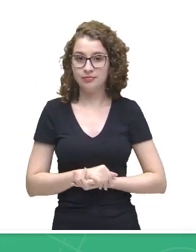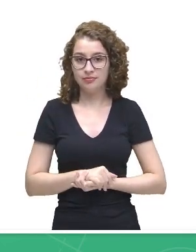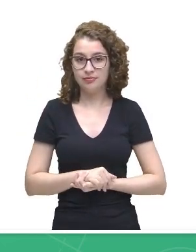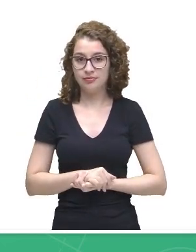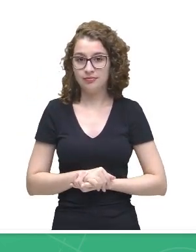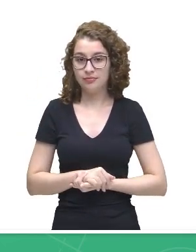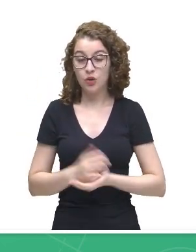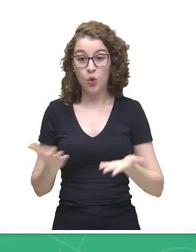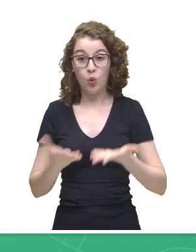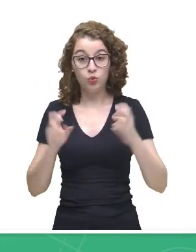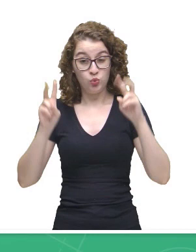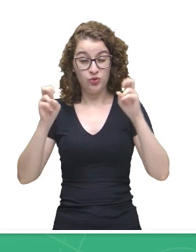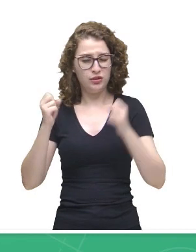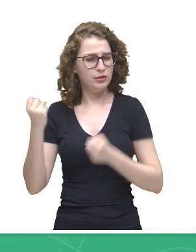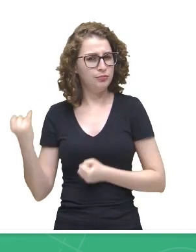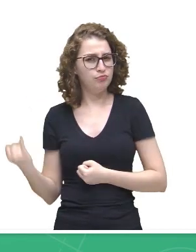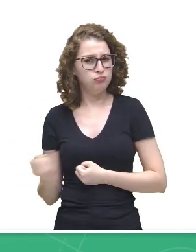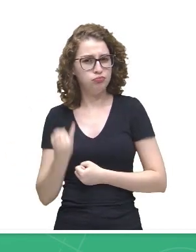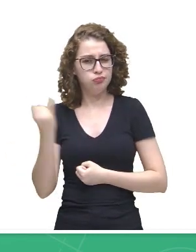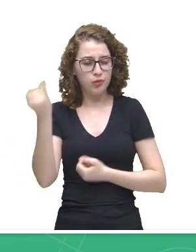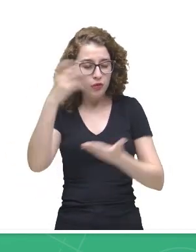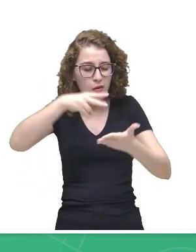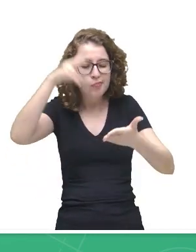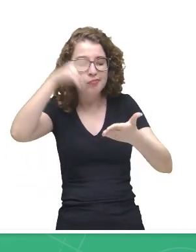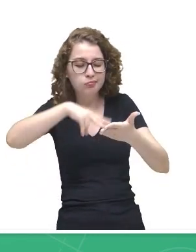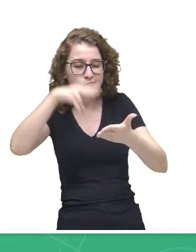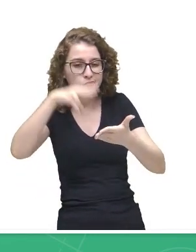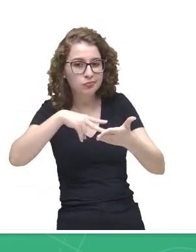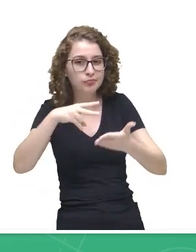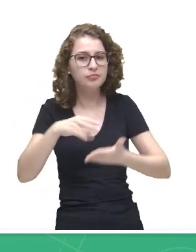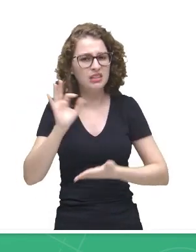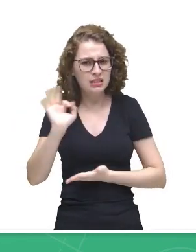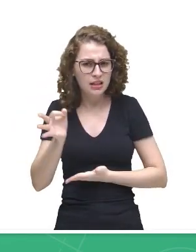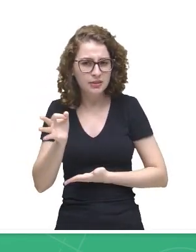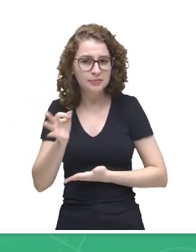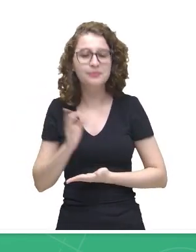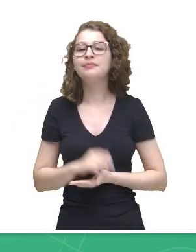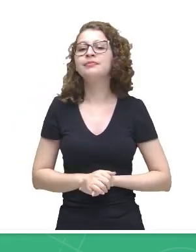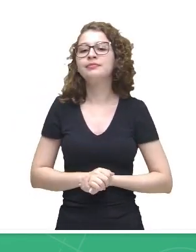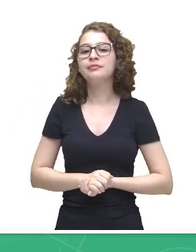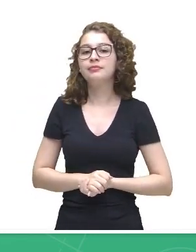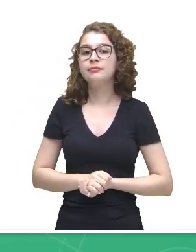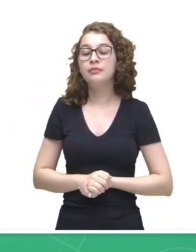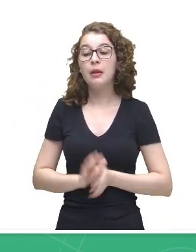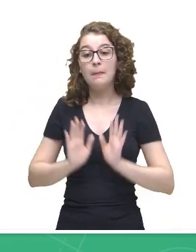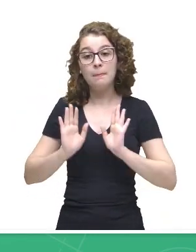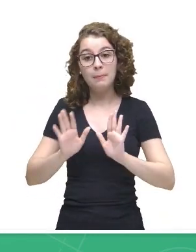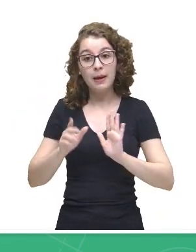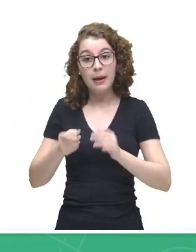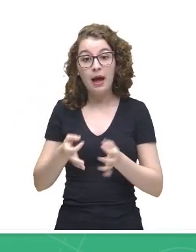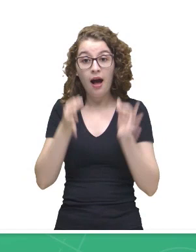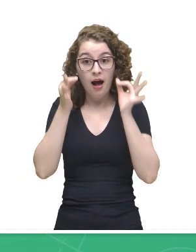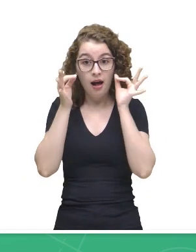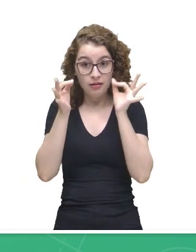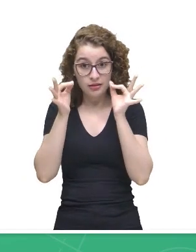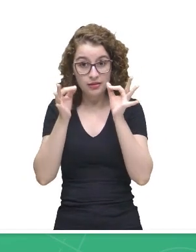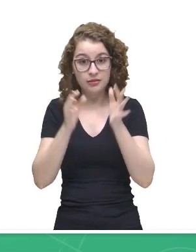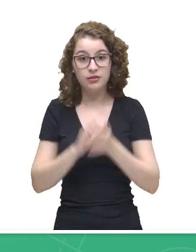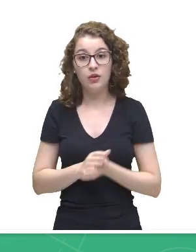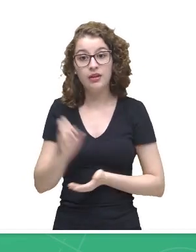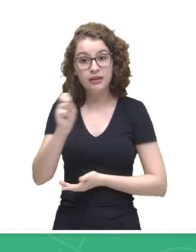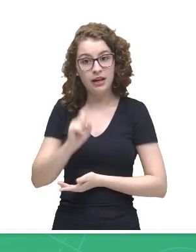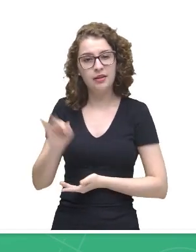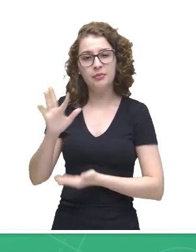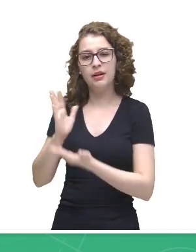bem importante para a leitura, right? Mas antes, eu gostaria que vocês prestassem atenção aqui na minha